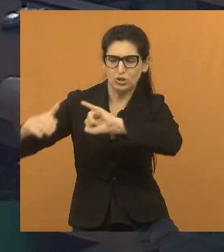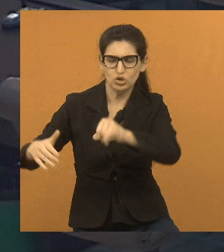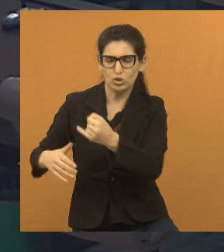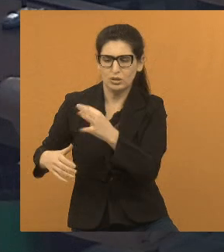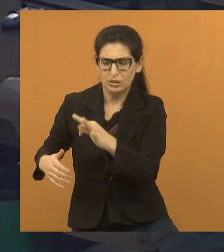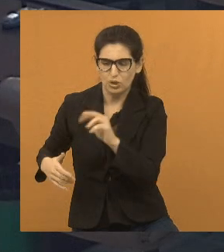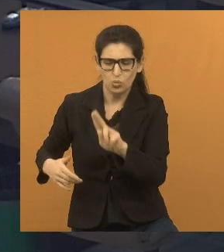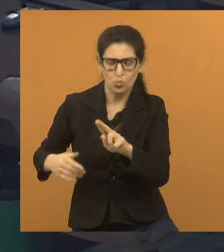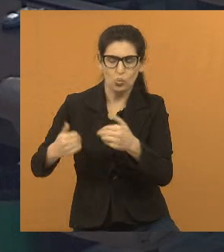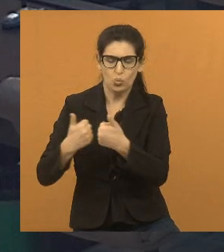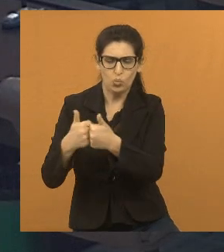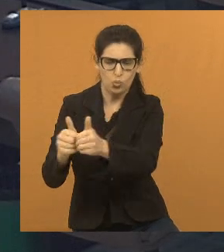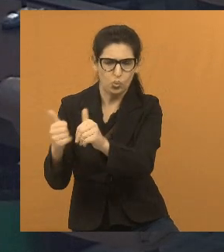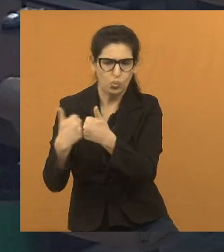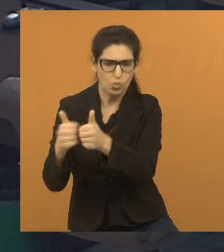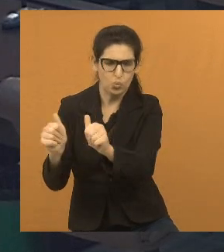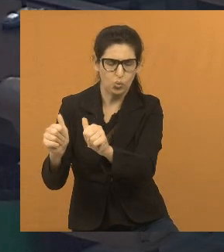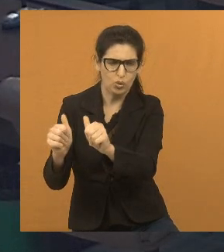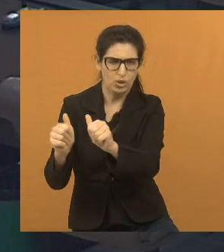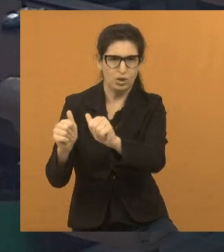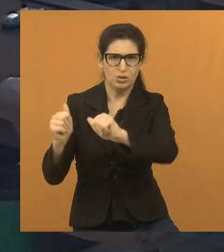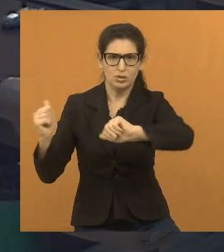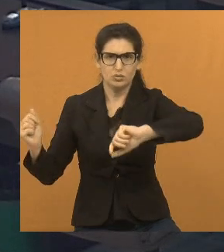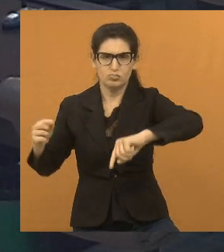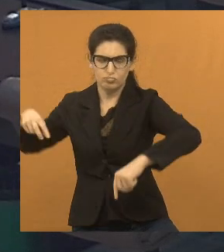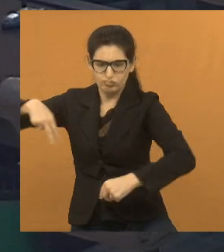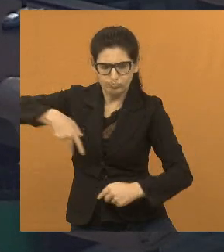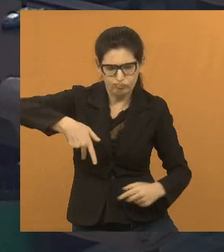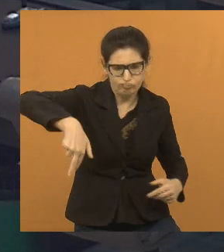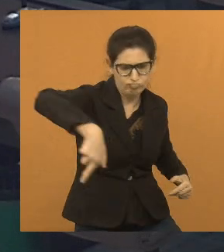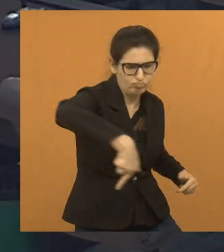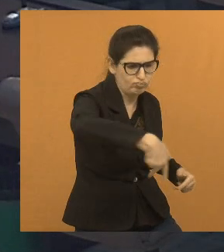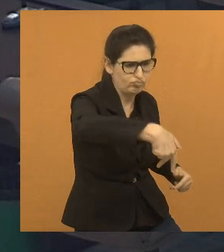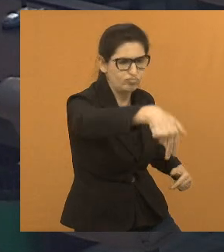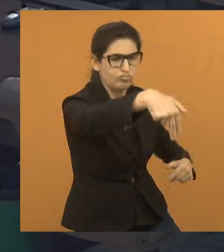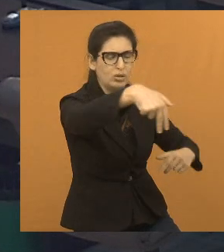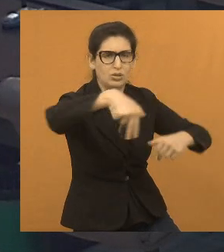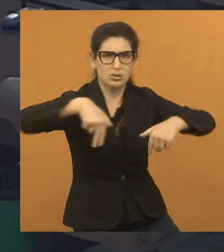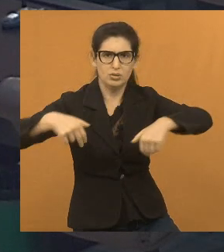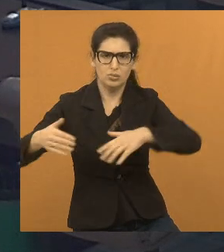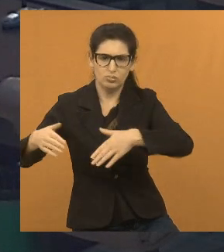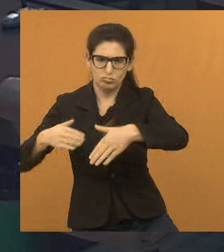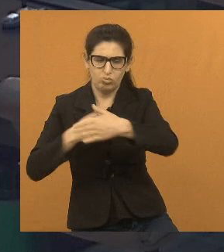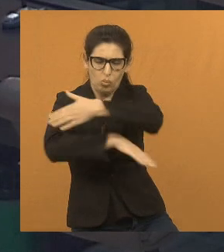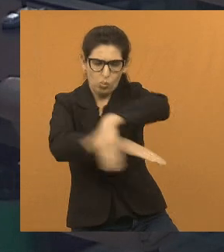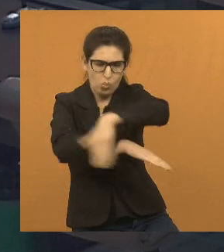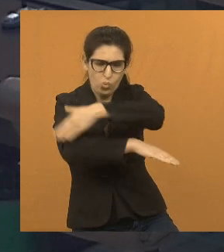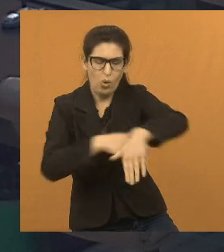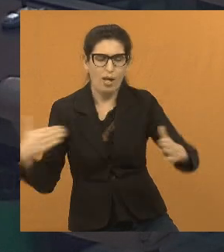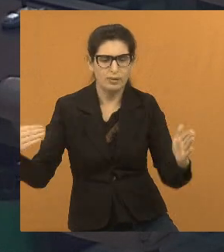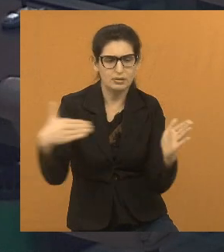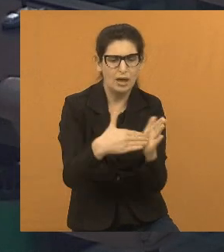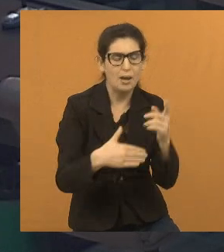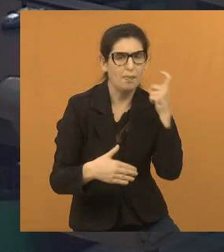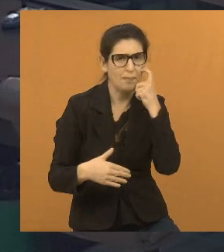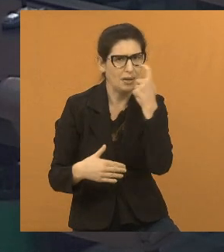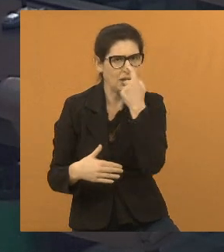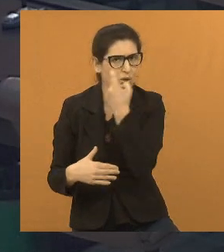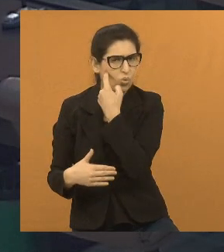saída pelo acesso ao bairro do Parque Meia Lua. Pois não, secretário?